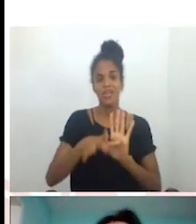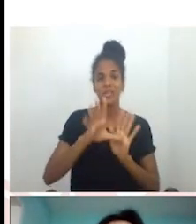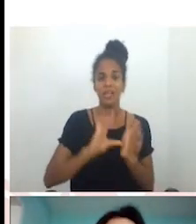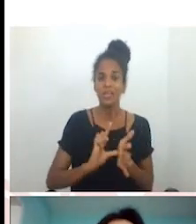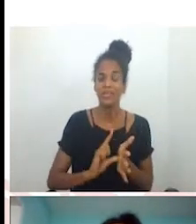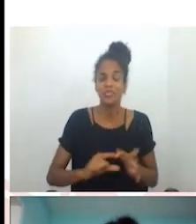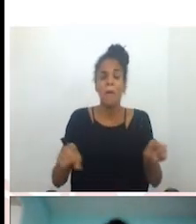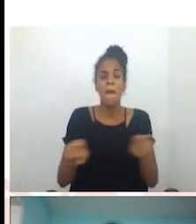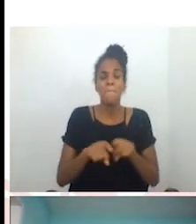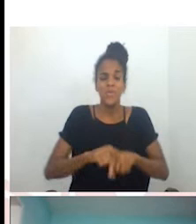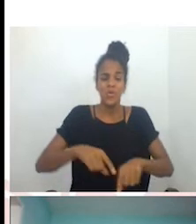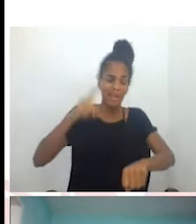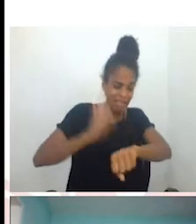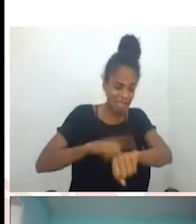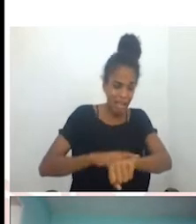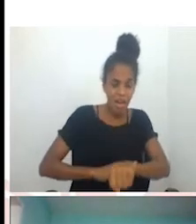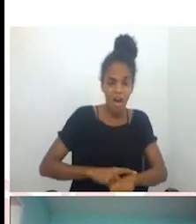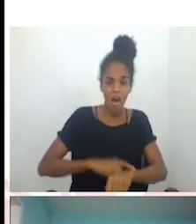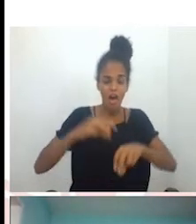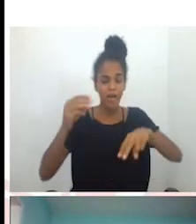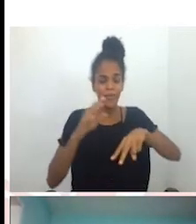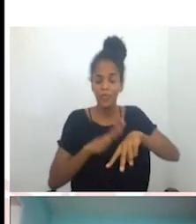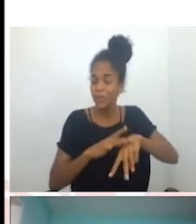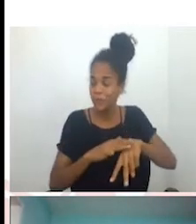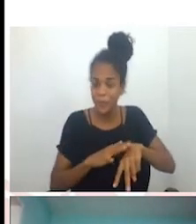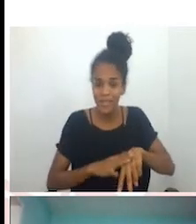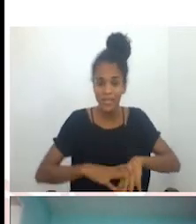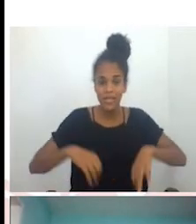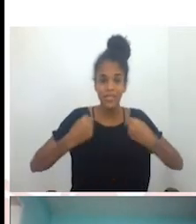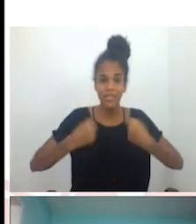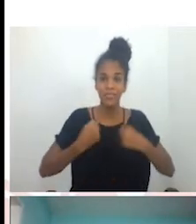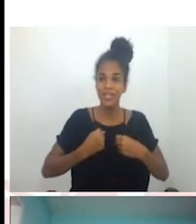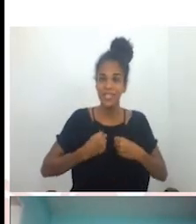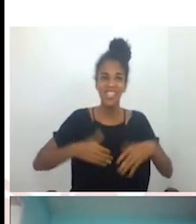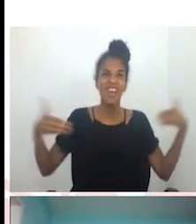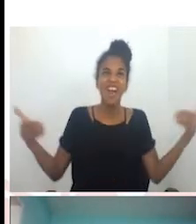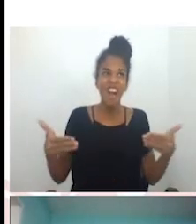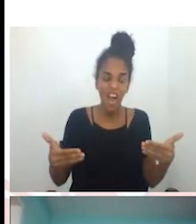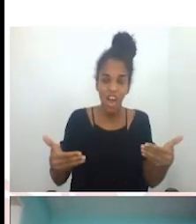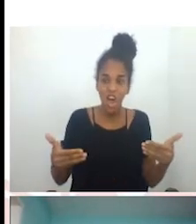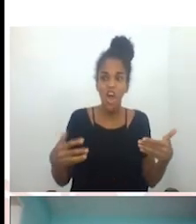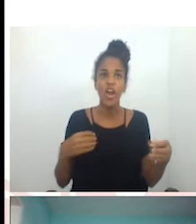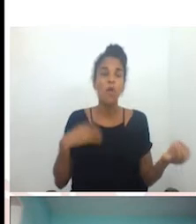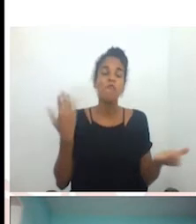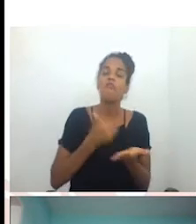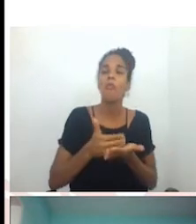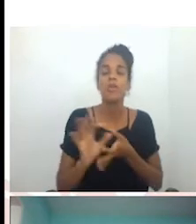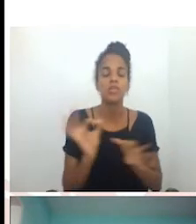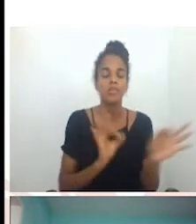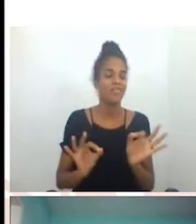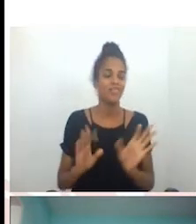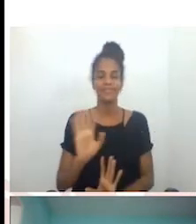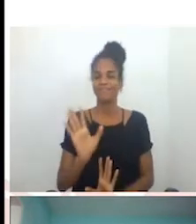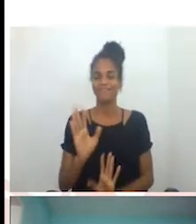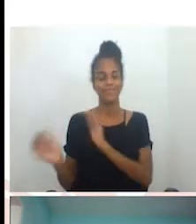hipoxêmico que está precisando de uma intubação de urgência, não dá para fazer tudo isso, certo? Então, do mesmo jeito que o enfermeiro chega